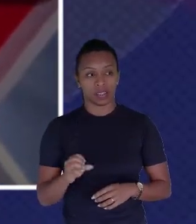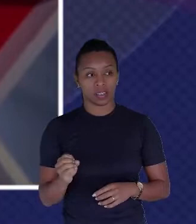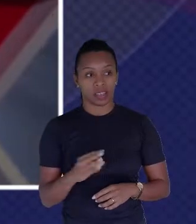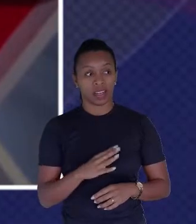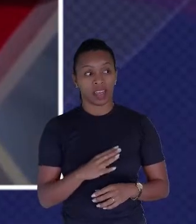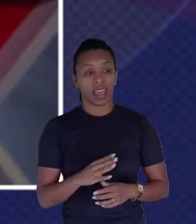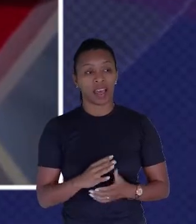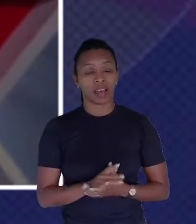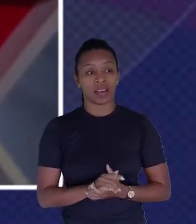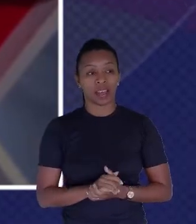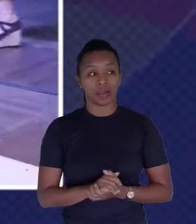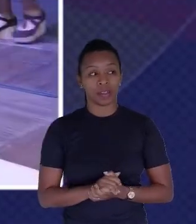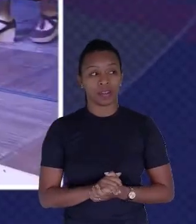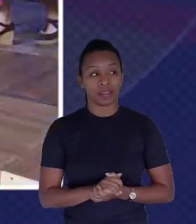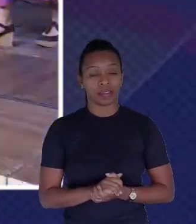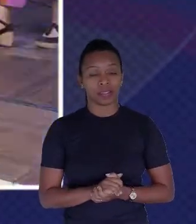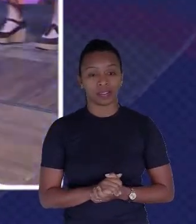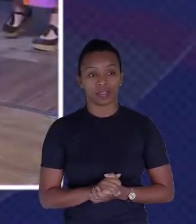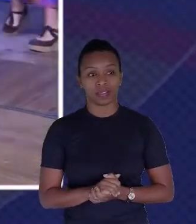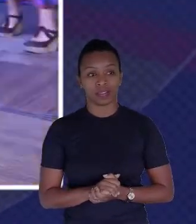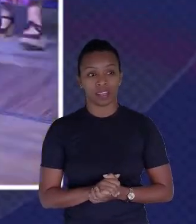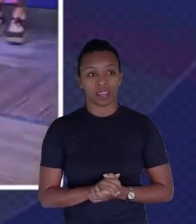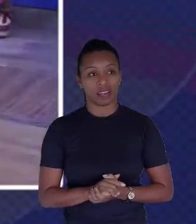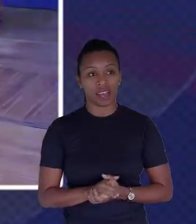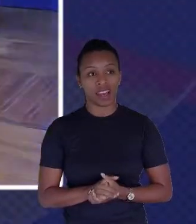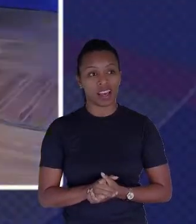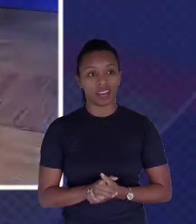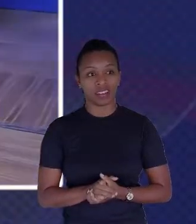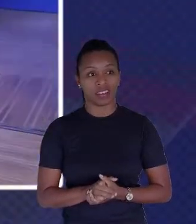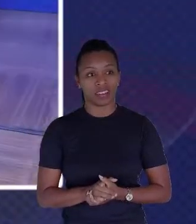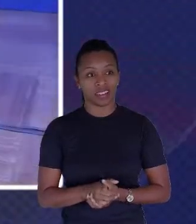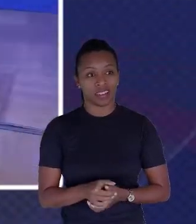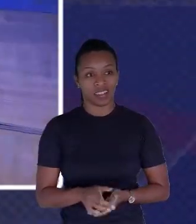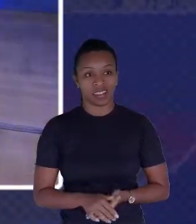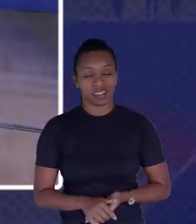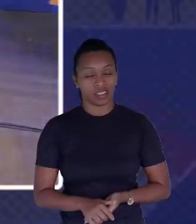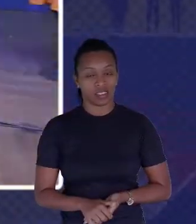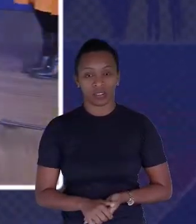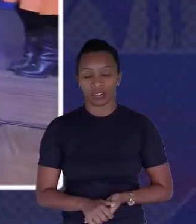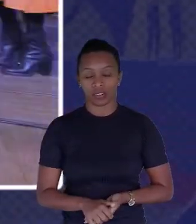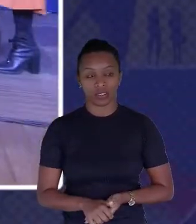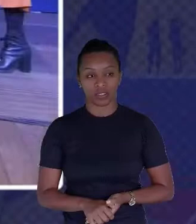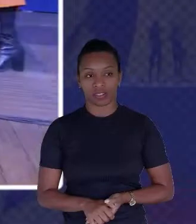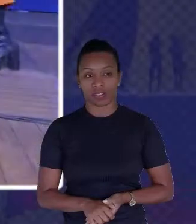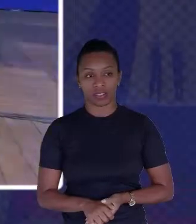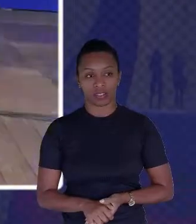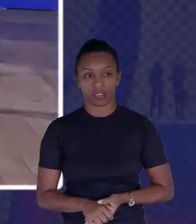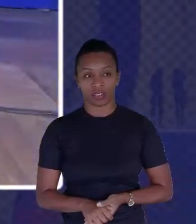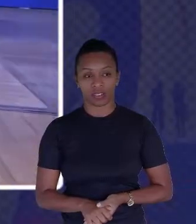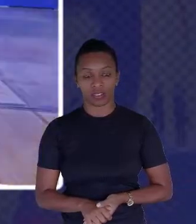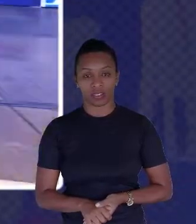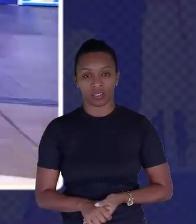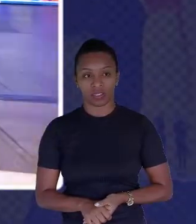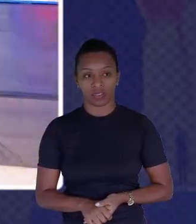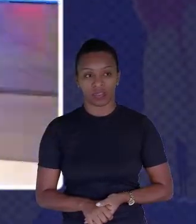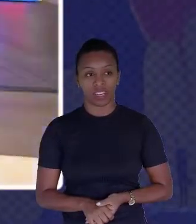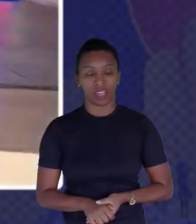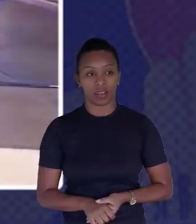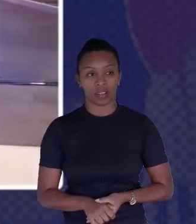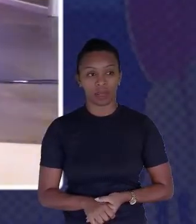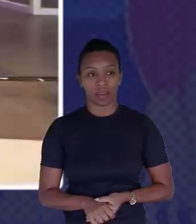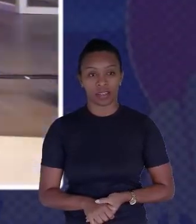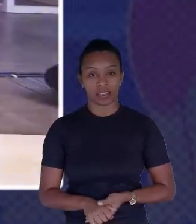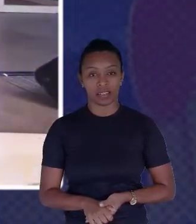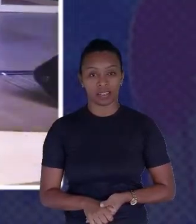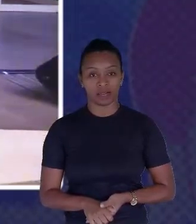da Snap e favor por isso que não era para ele descer é só para